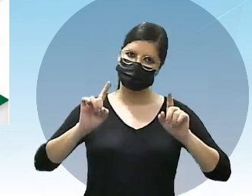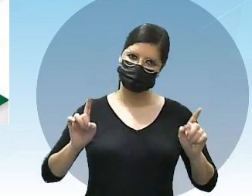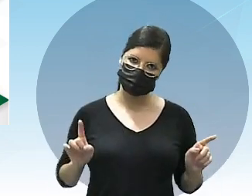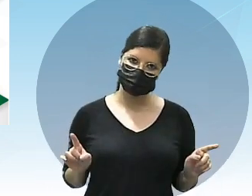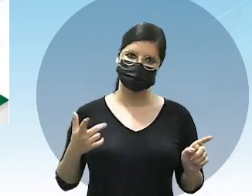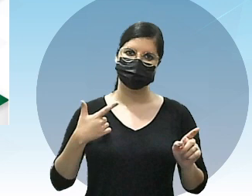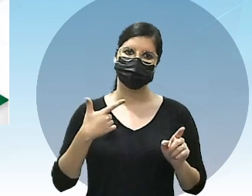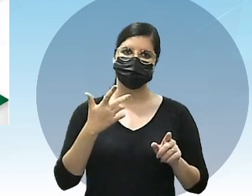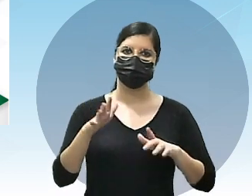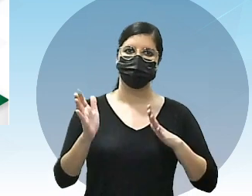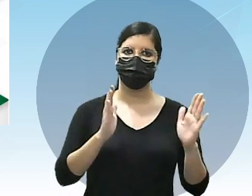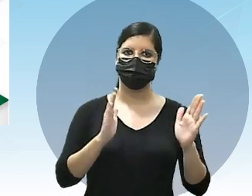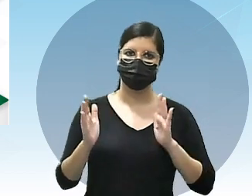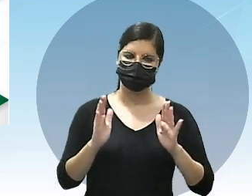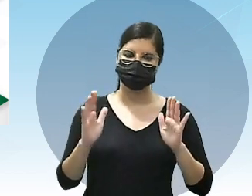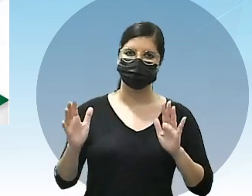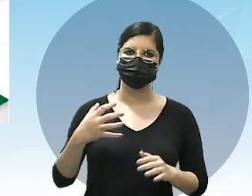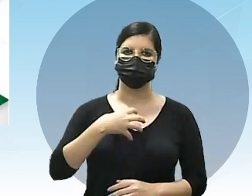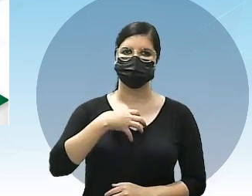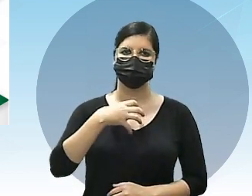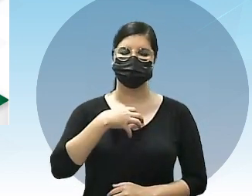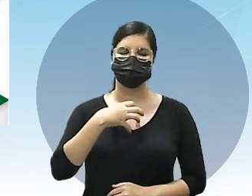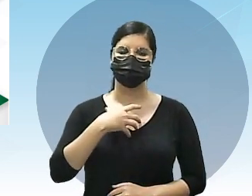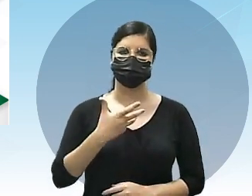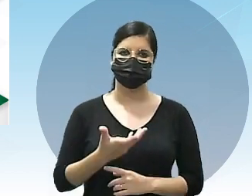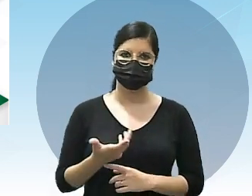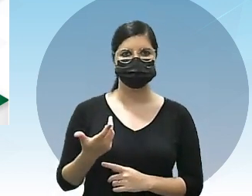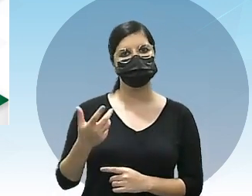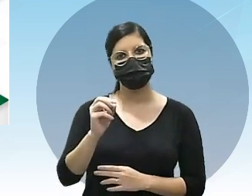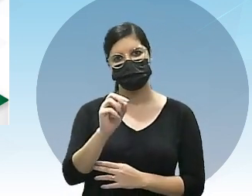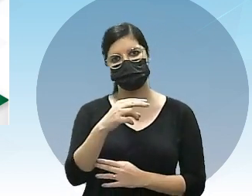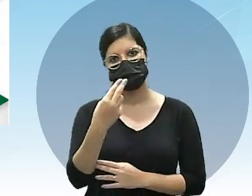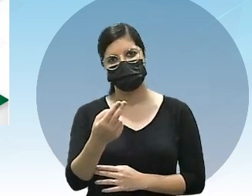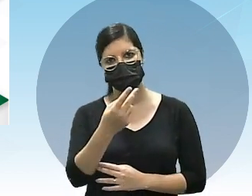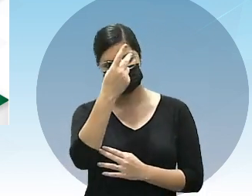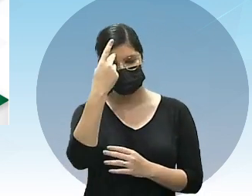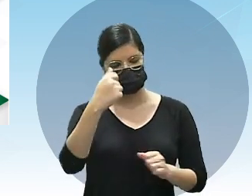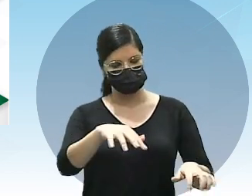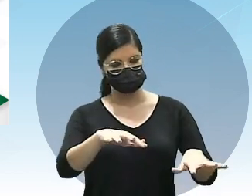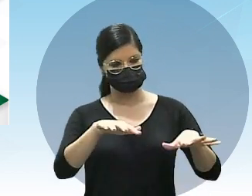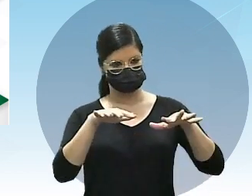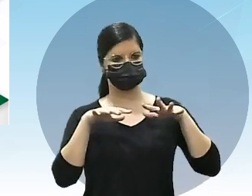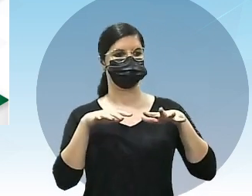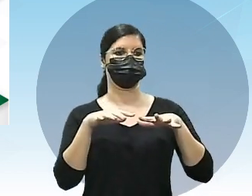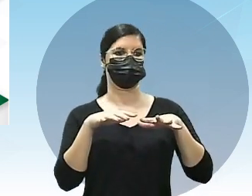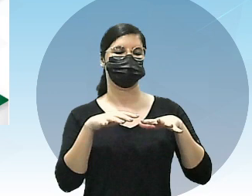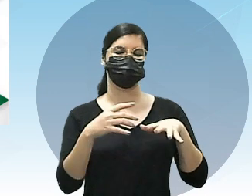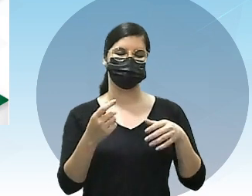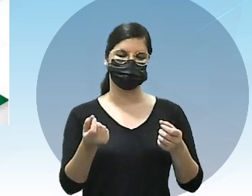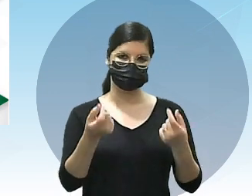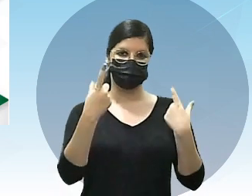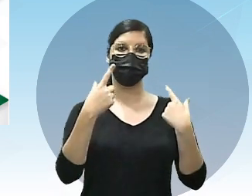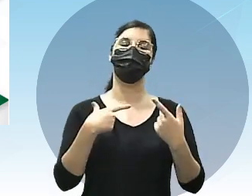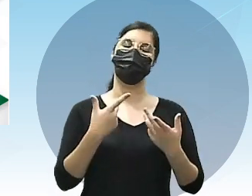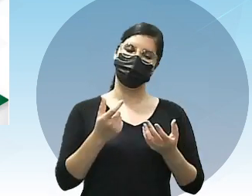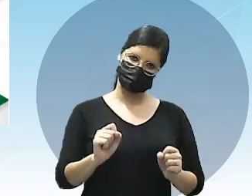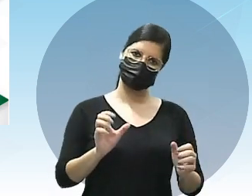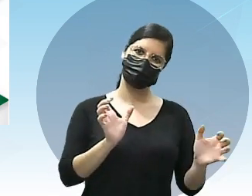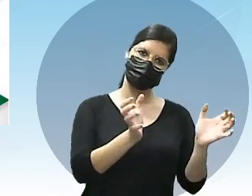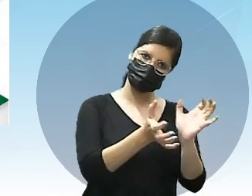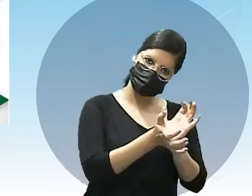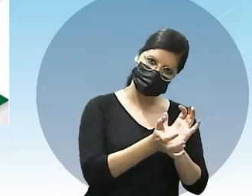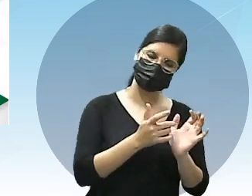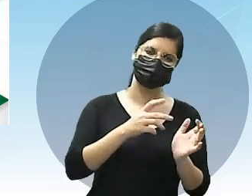de acordo com o próprio momento com a sensação que tá tendo Aline até com a reação da plateia reação do público a o dançarino o